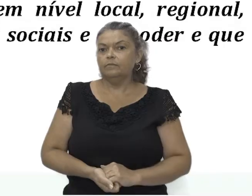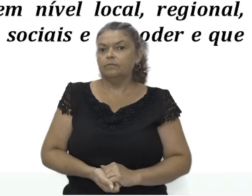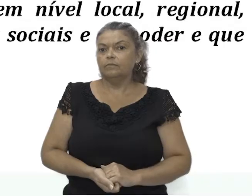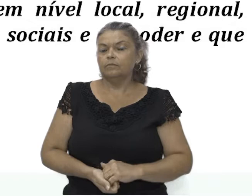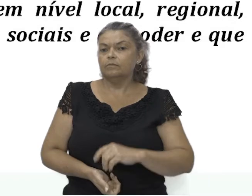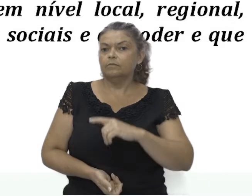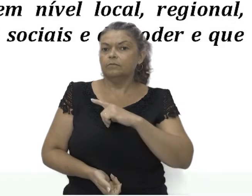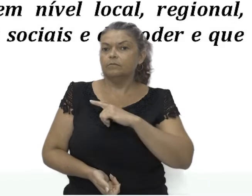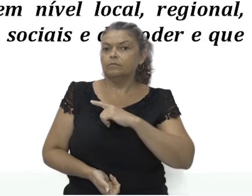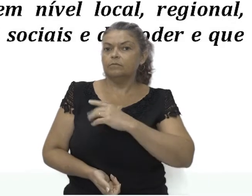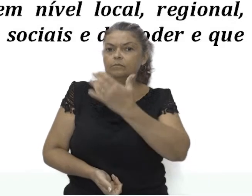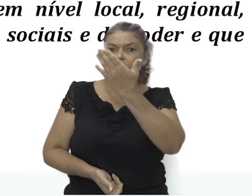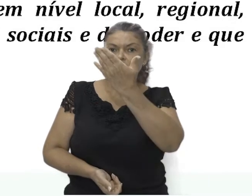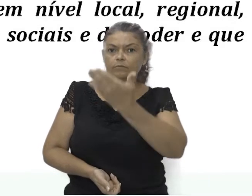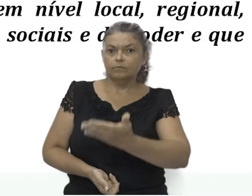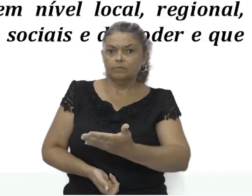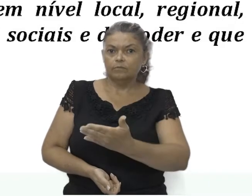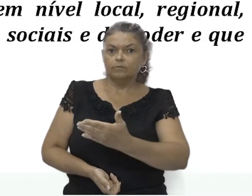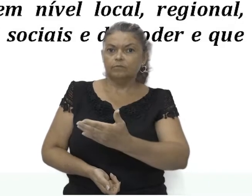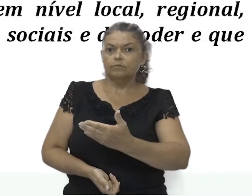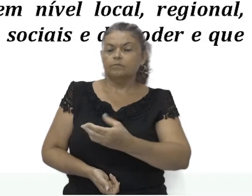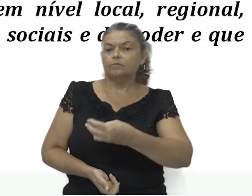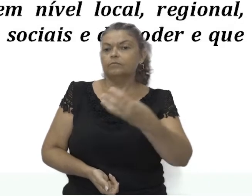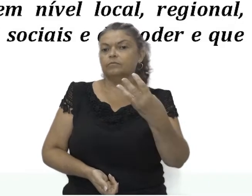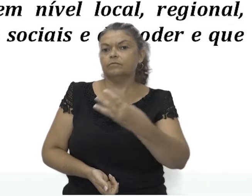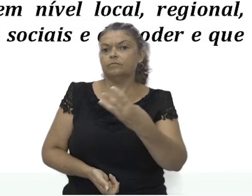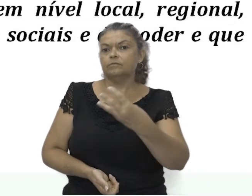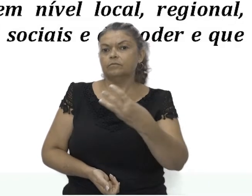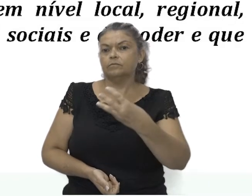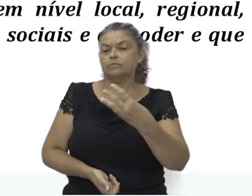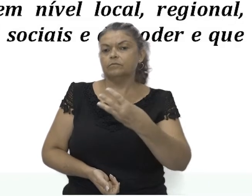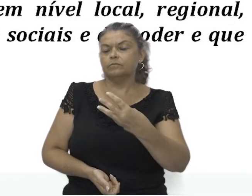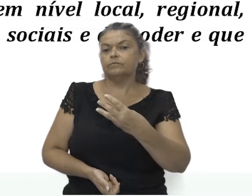Nós temos aqui o nosso terceiro passo e ele vem